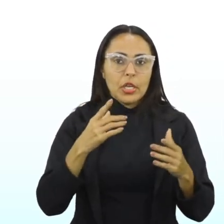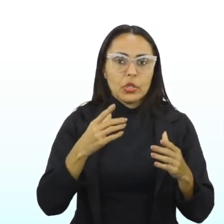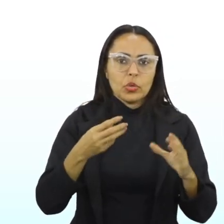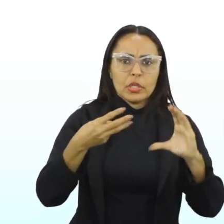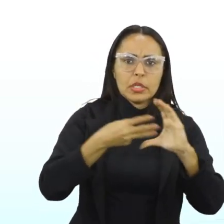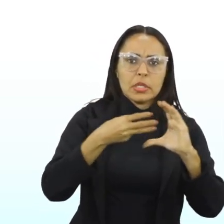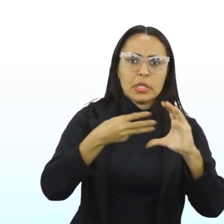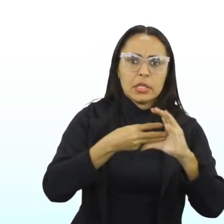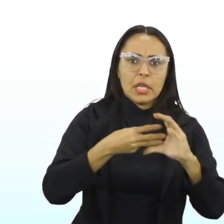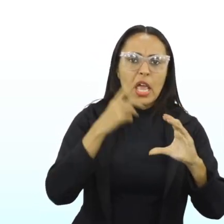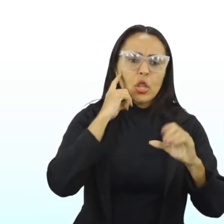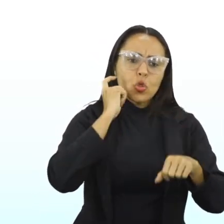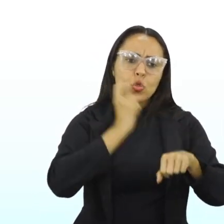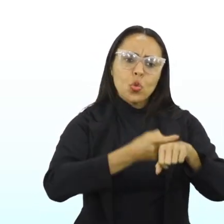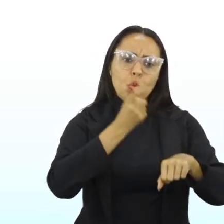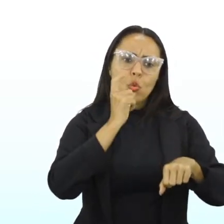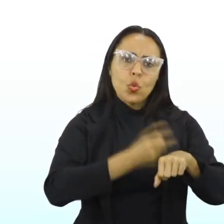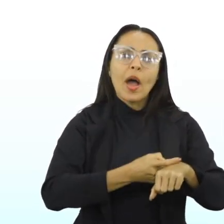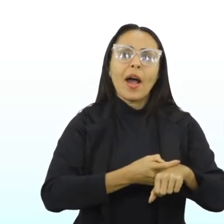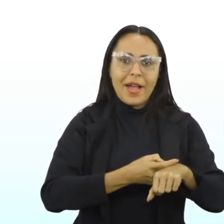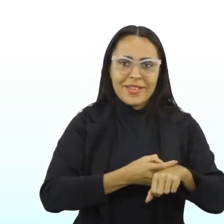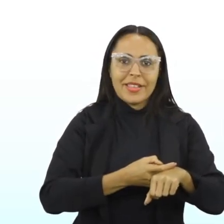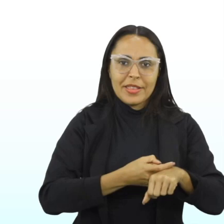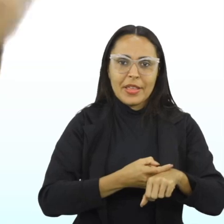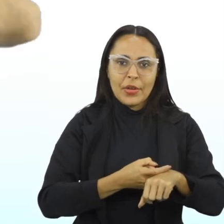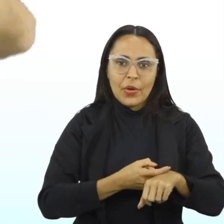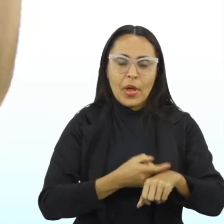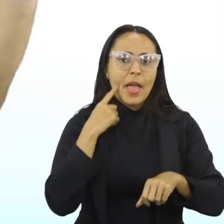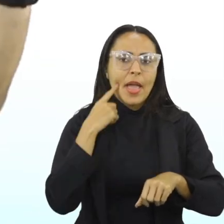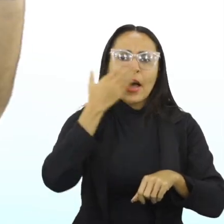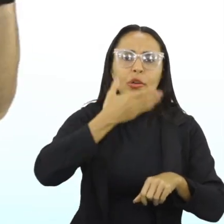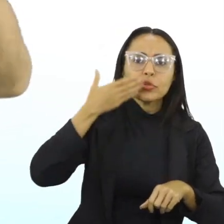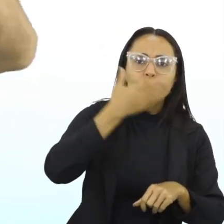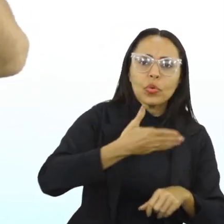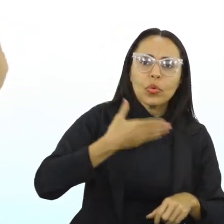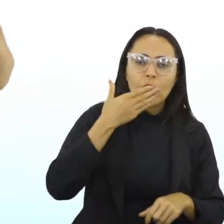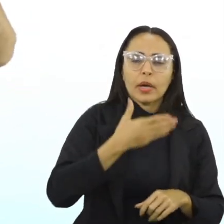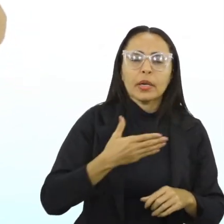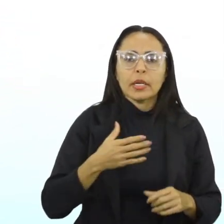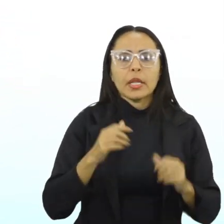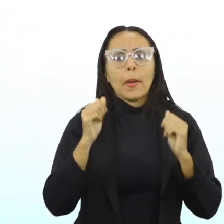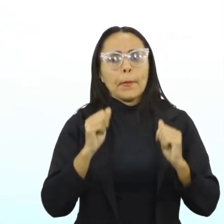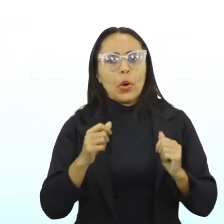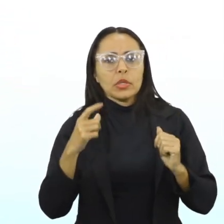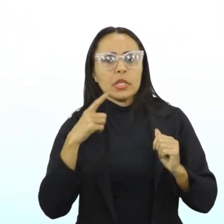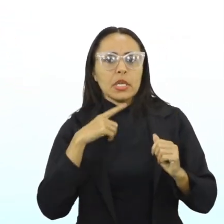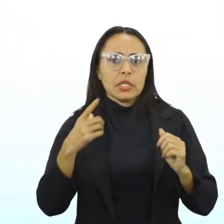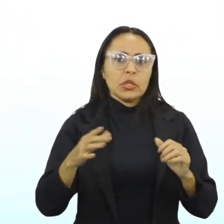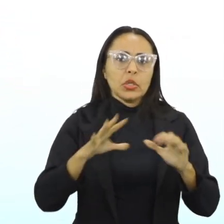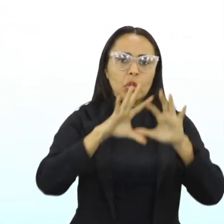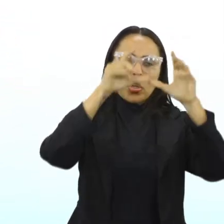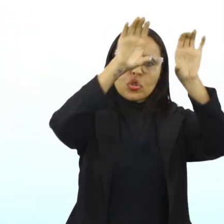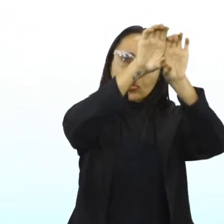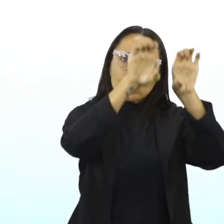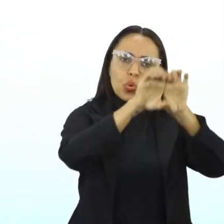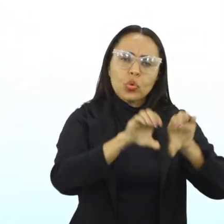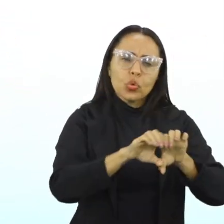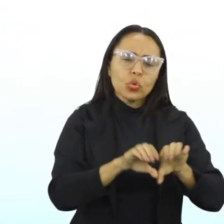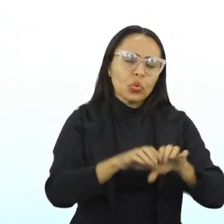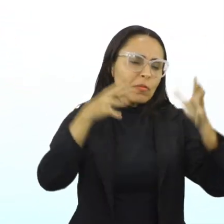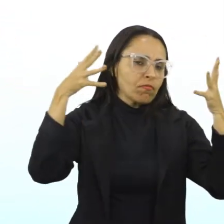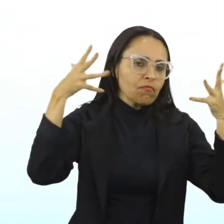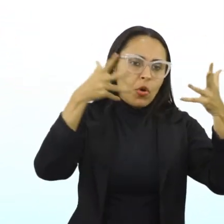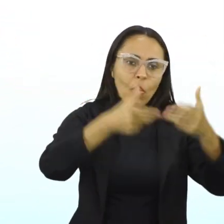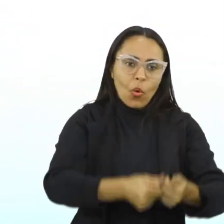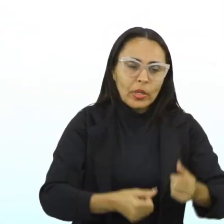celulose. E celulose da rigidez é açúcar. Então você pode ter certeza que eu tenho açúcar em toda a estrutura vegetal,